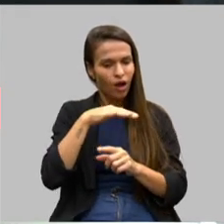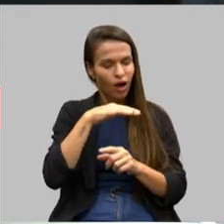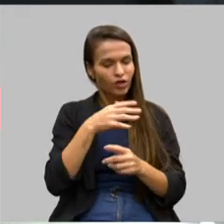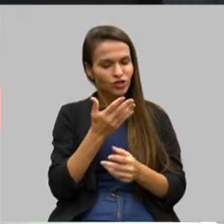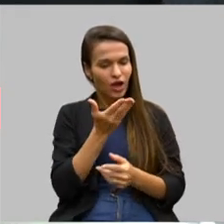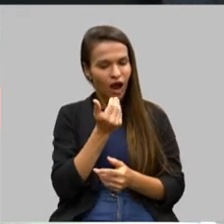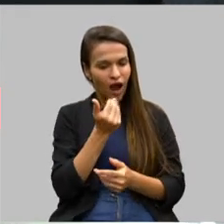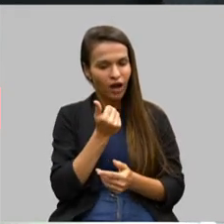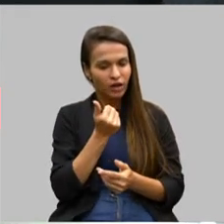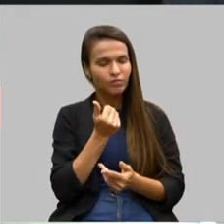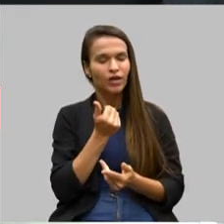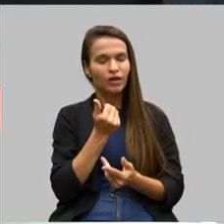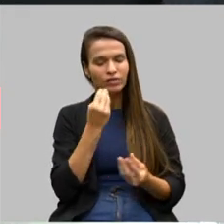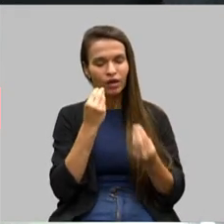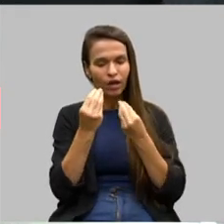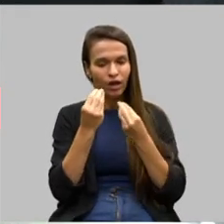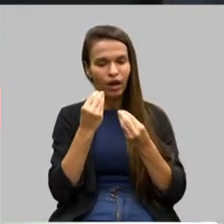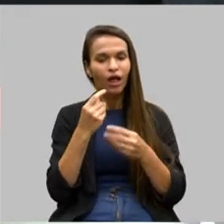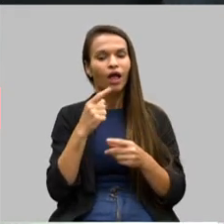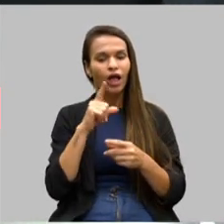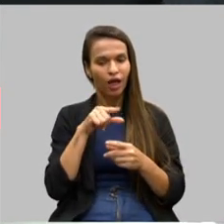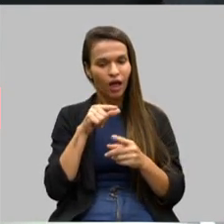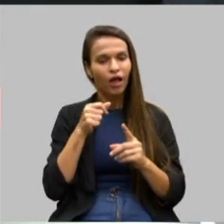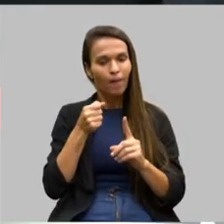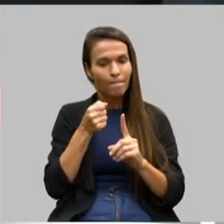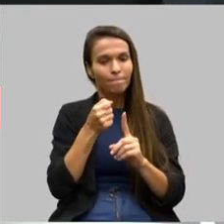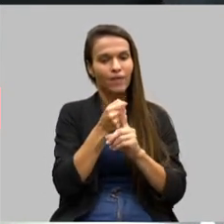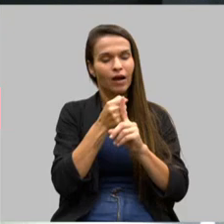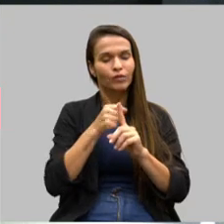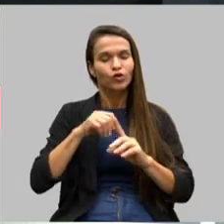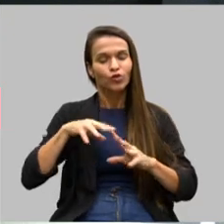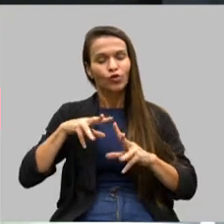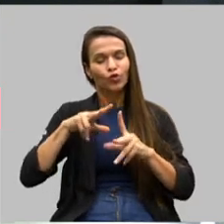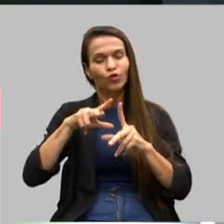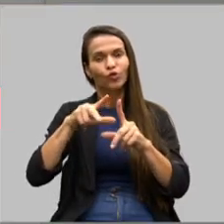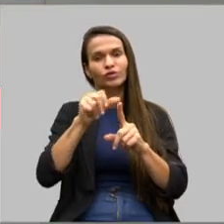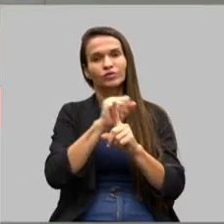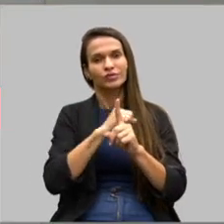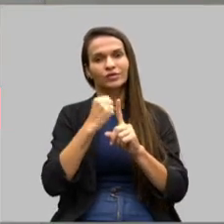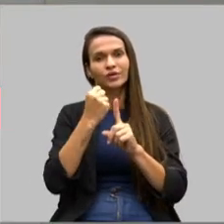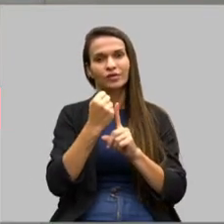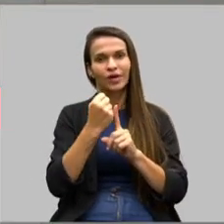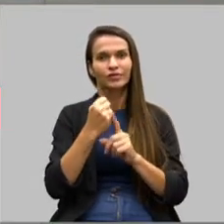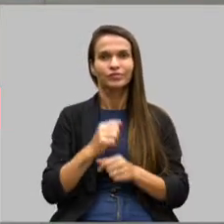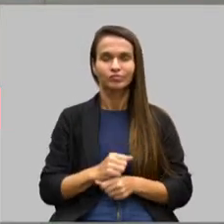afetar cada um de nós, sociedade como um todo. Obrigada.